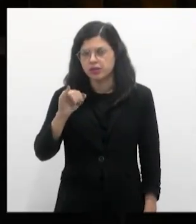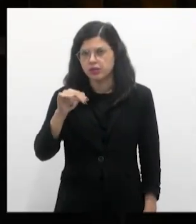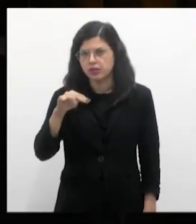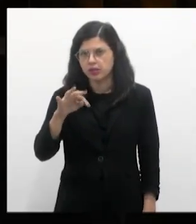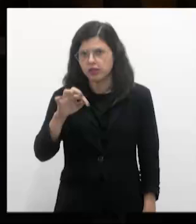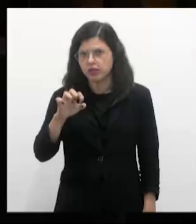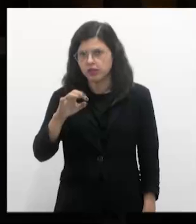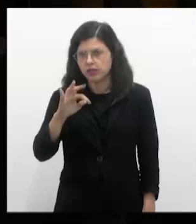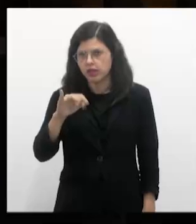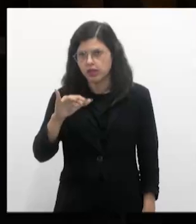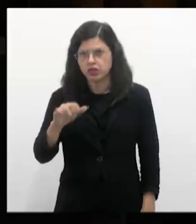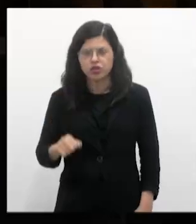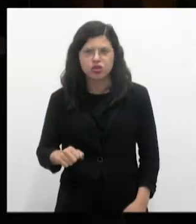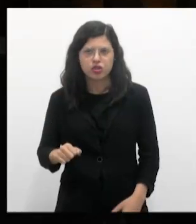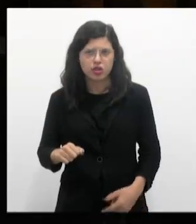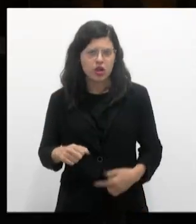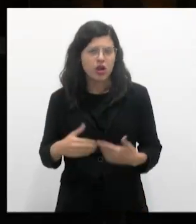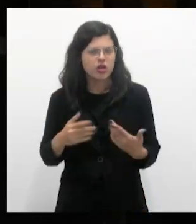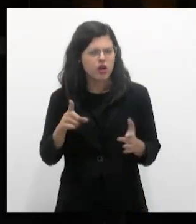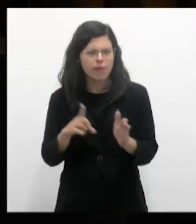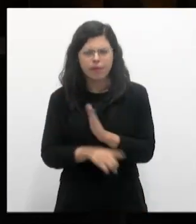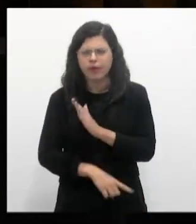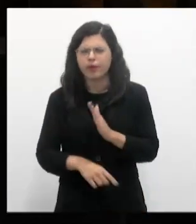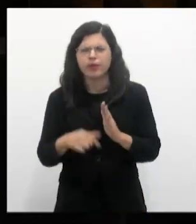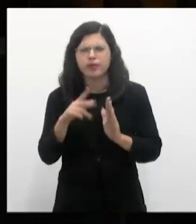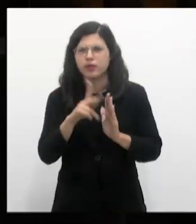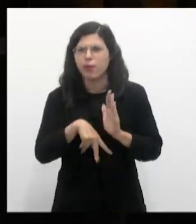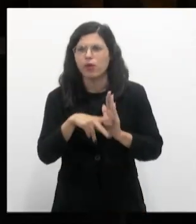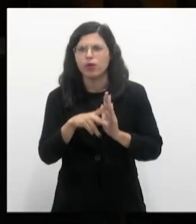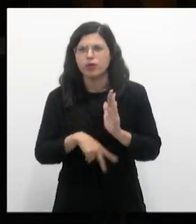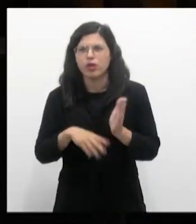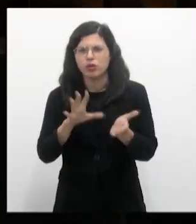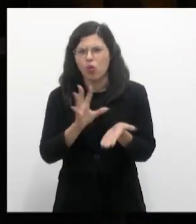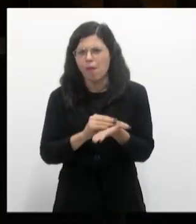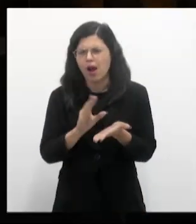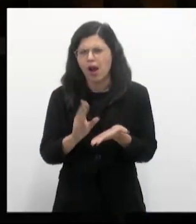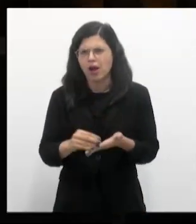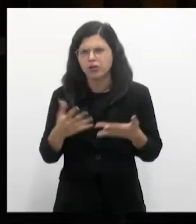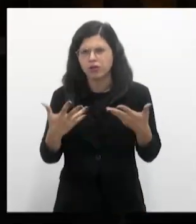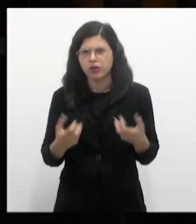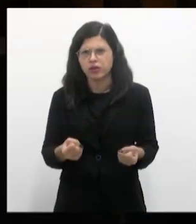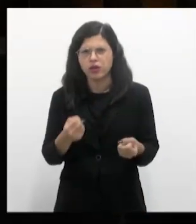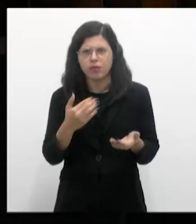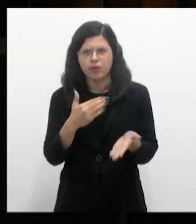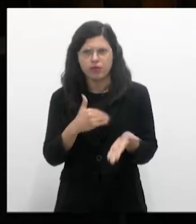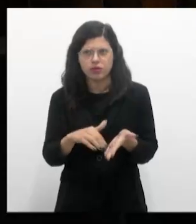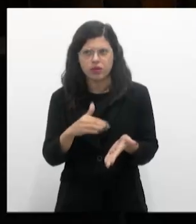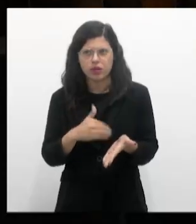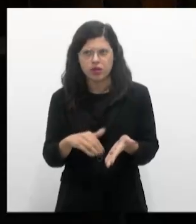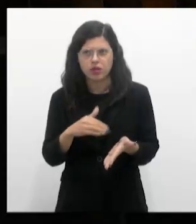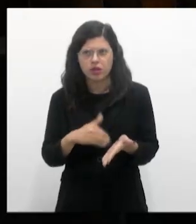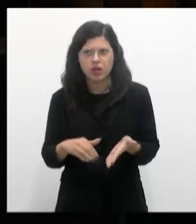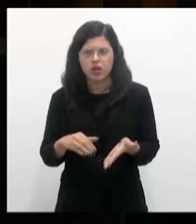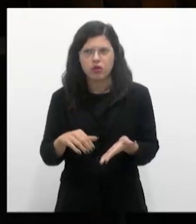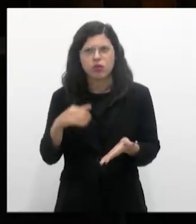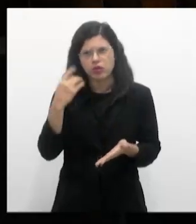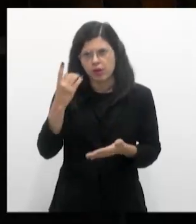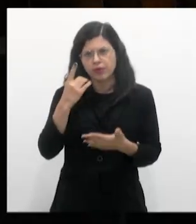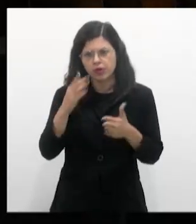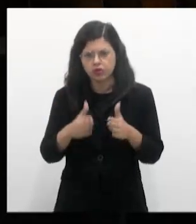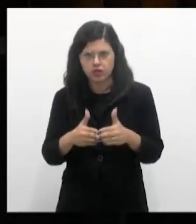que foi levado com uma ata que foi aderida pelo secretário Bruno Dauari, hoje, deputado licenciado, também